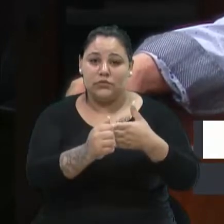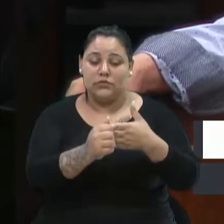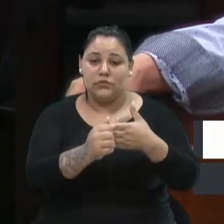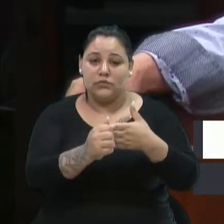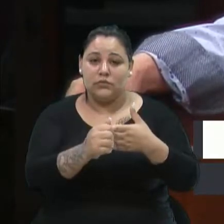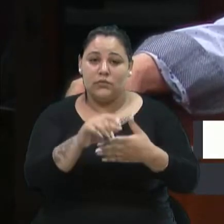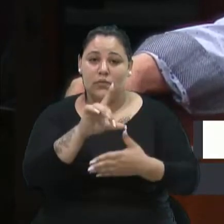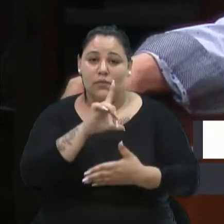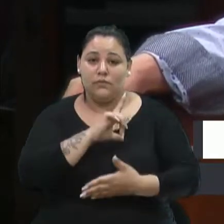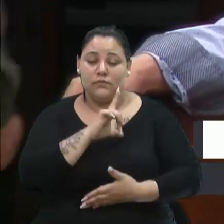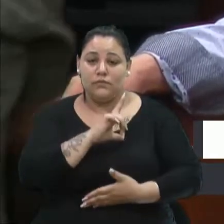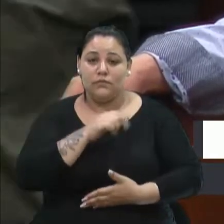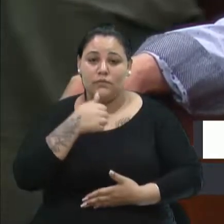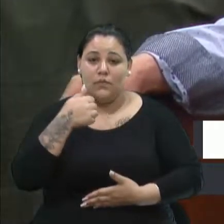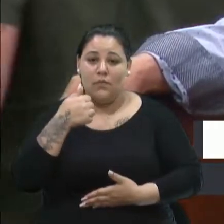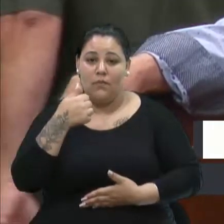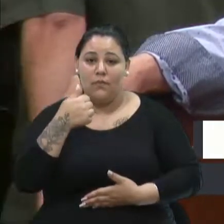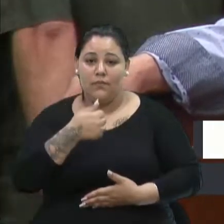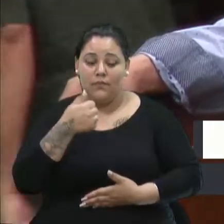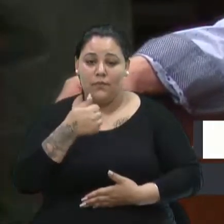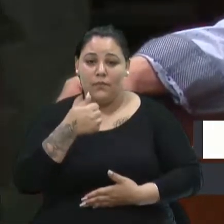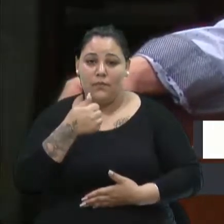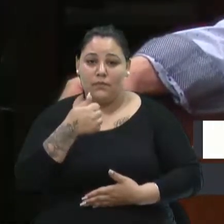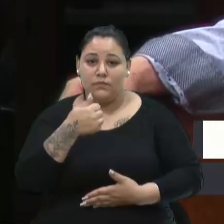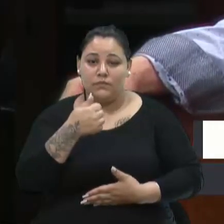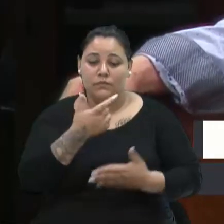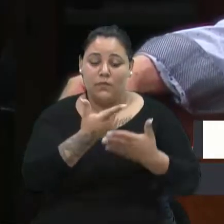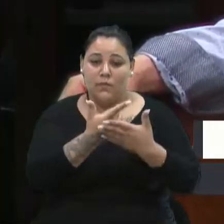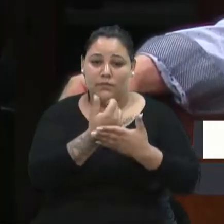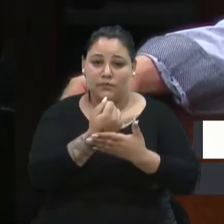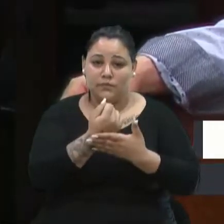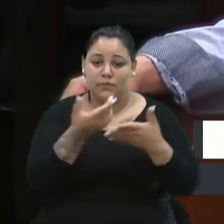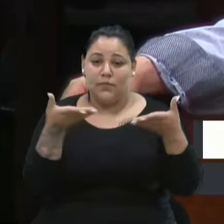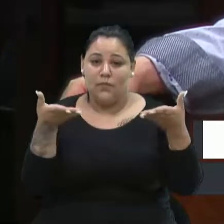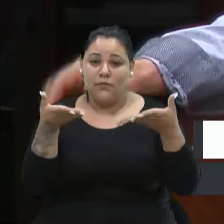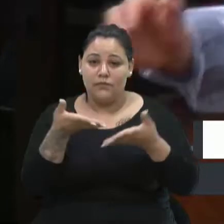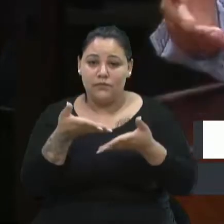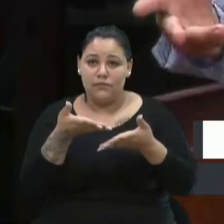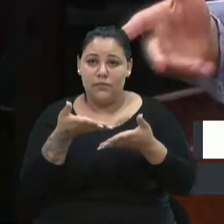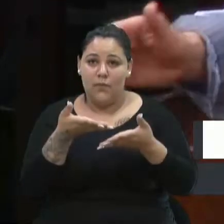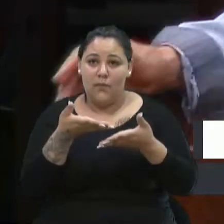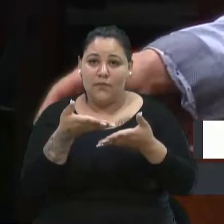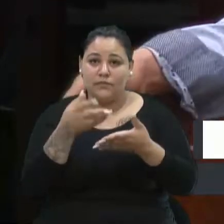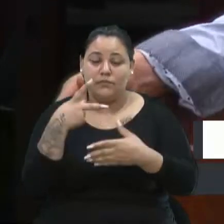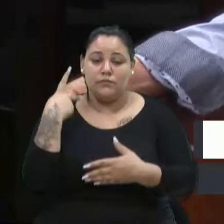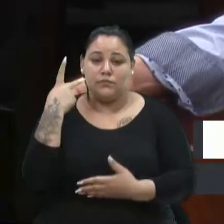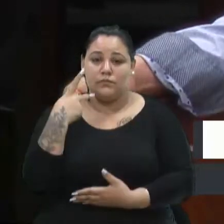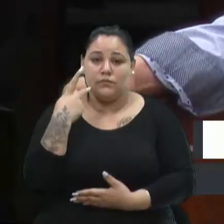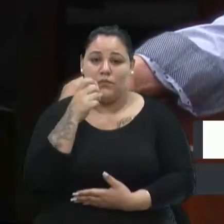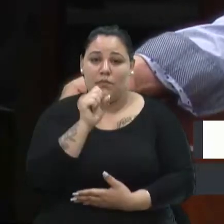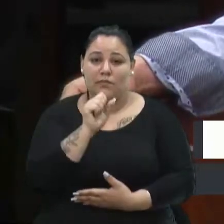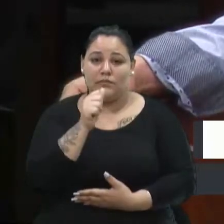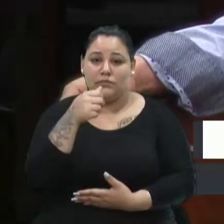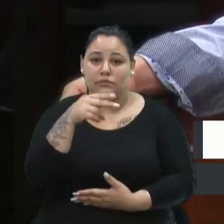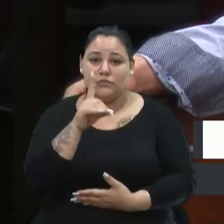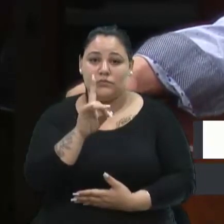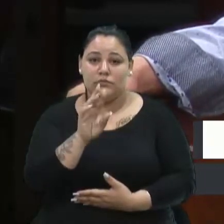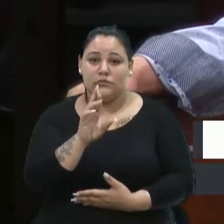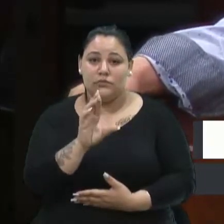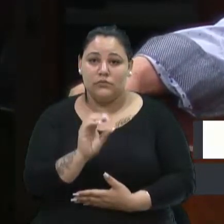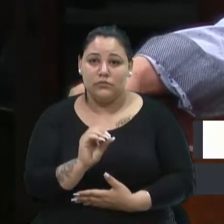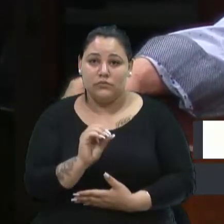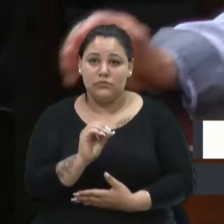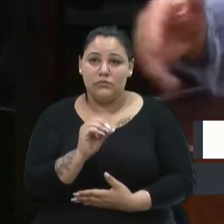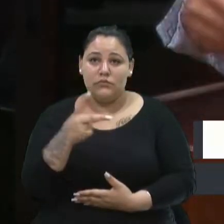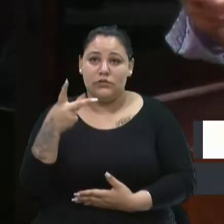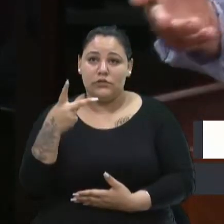primeira leva daquele financiamento, e agora está chegando, o vereador Sandro, a segunda parte, em torno de 8